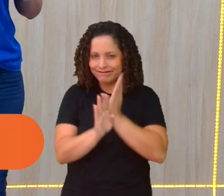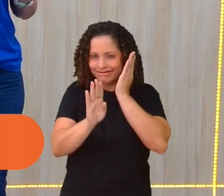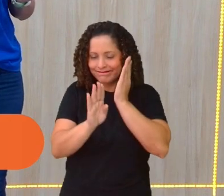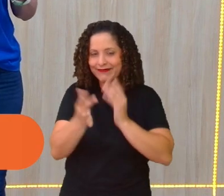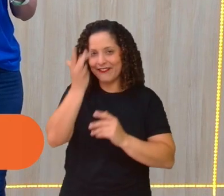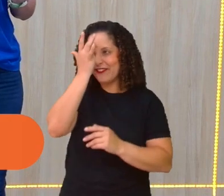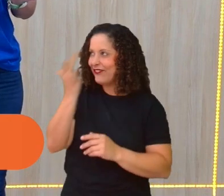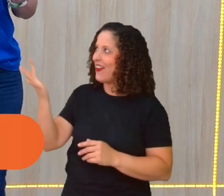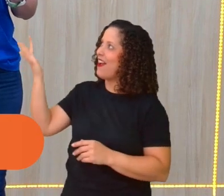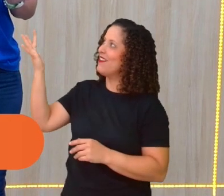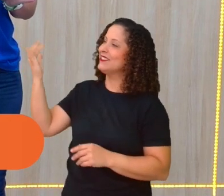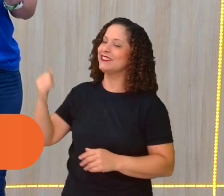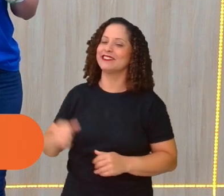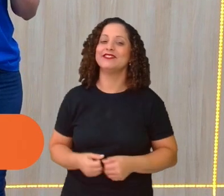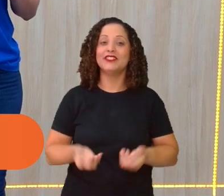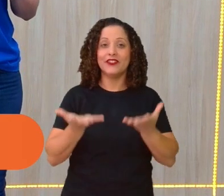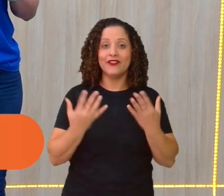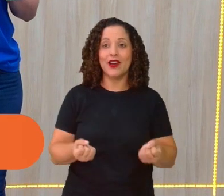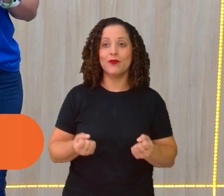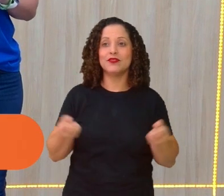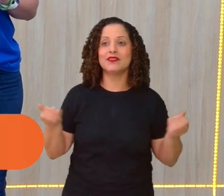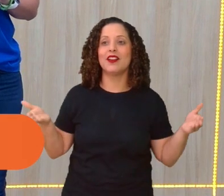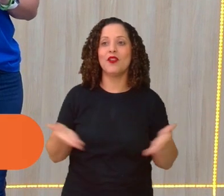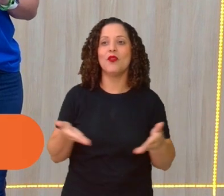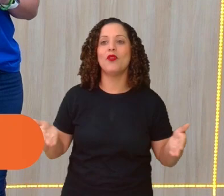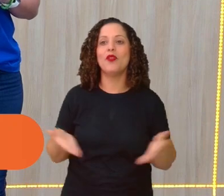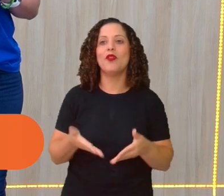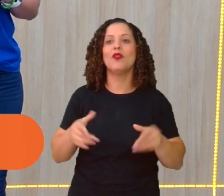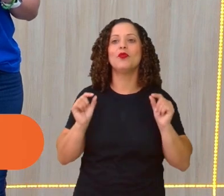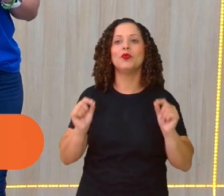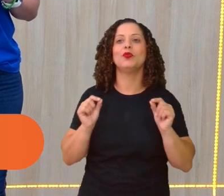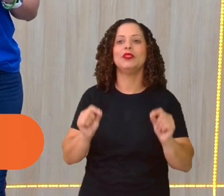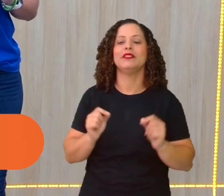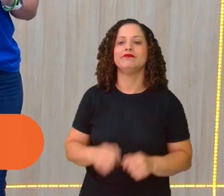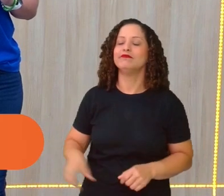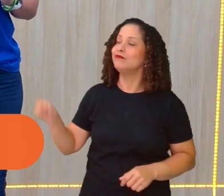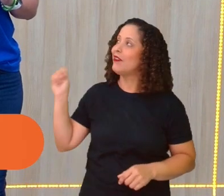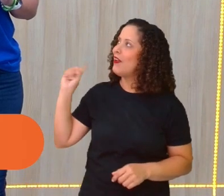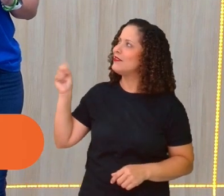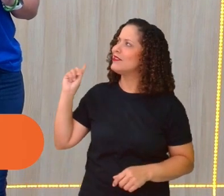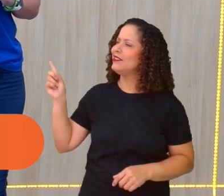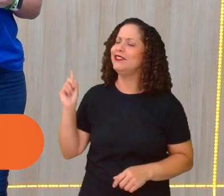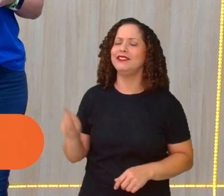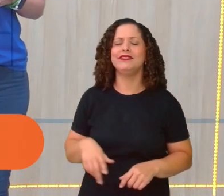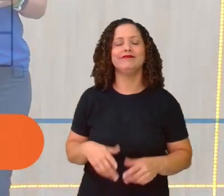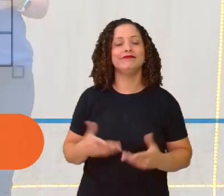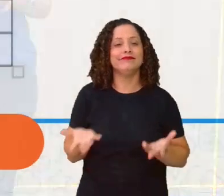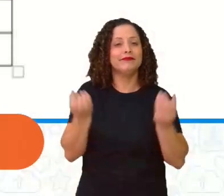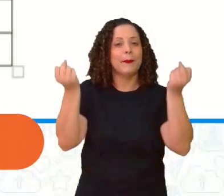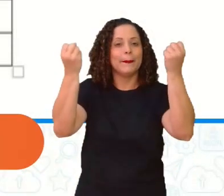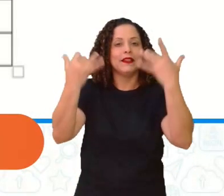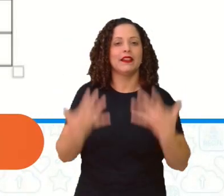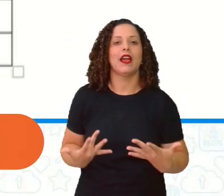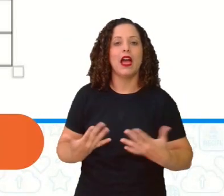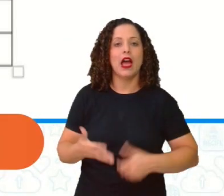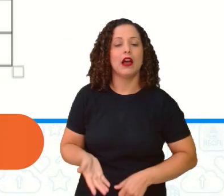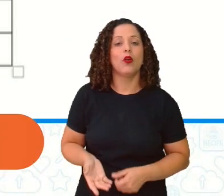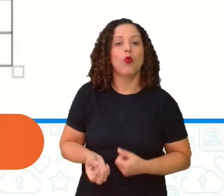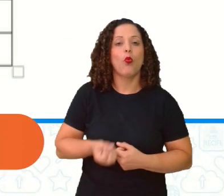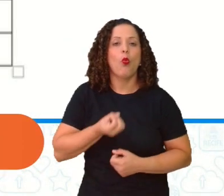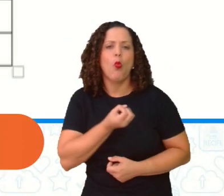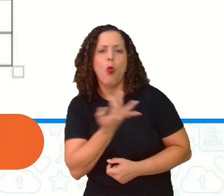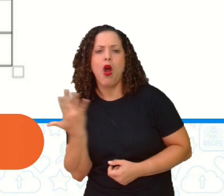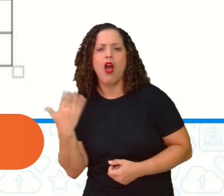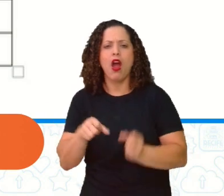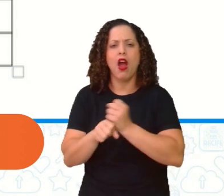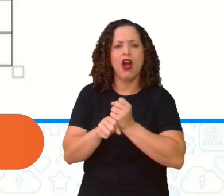Tá fácil? Vamos para mais uma. Essa agora está falando do tempo de vida de